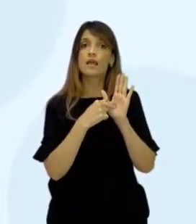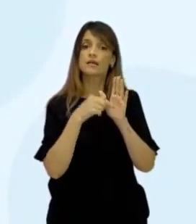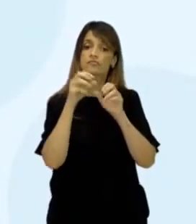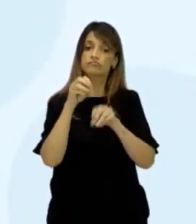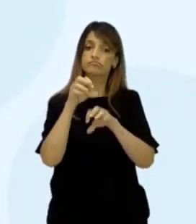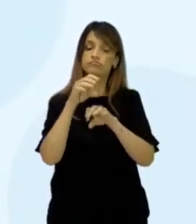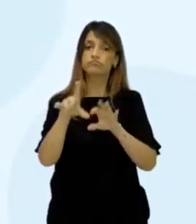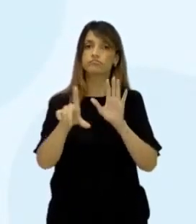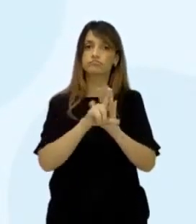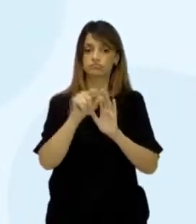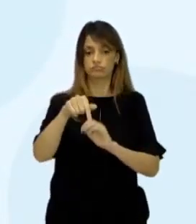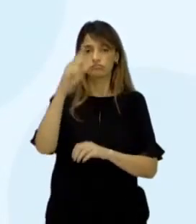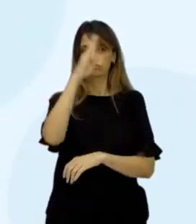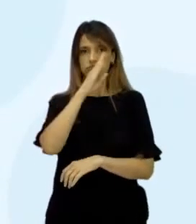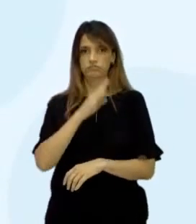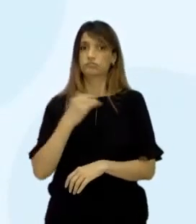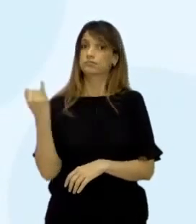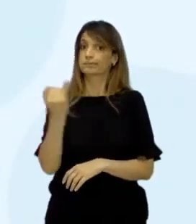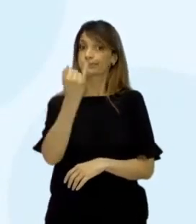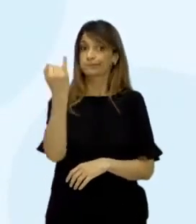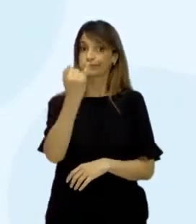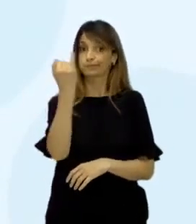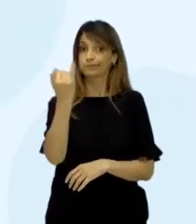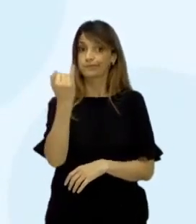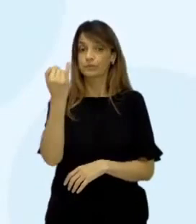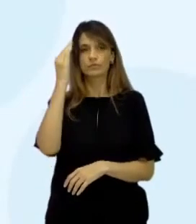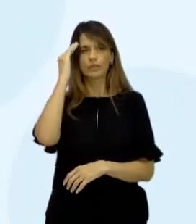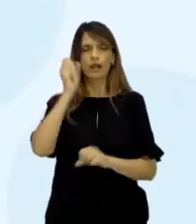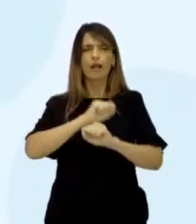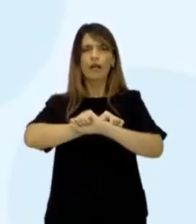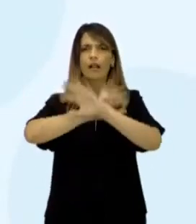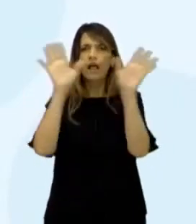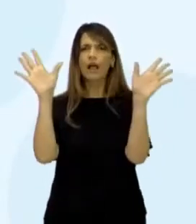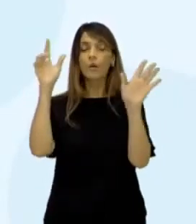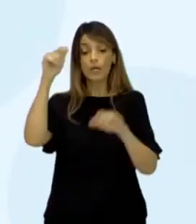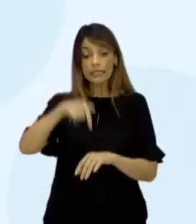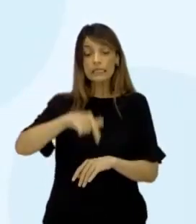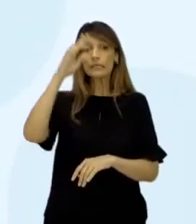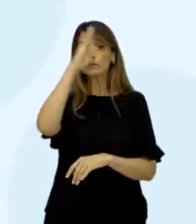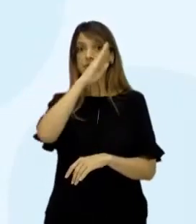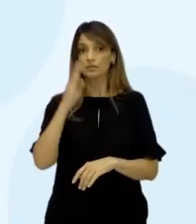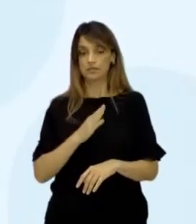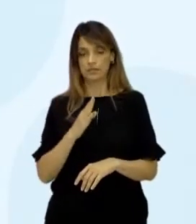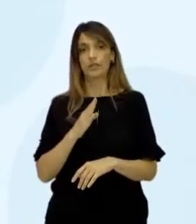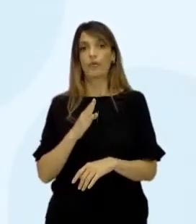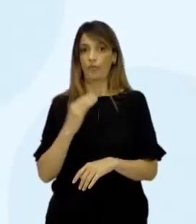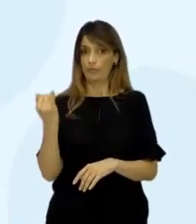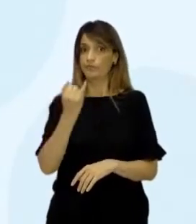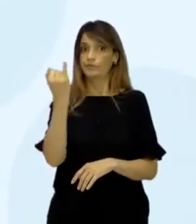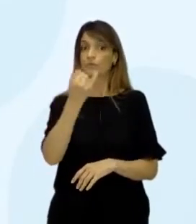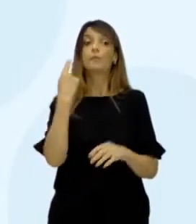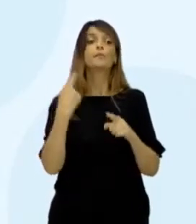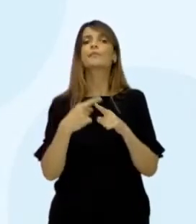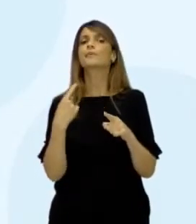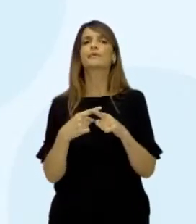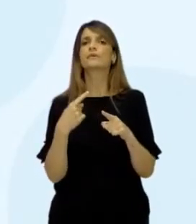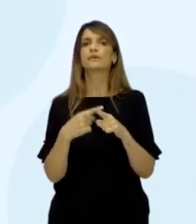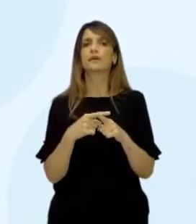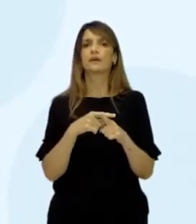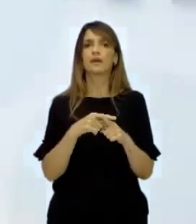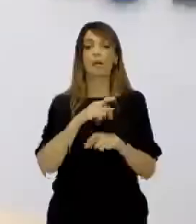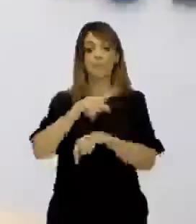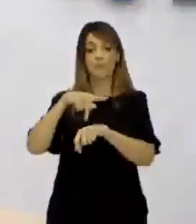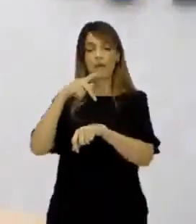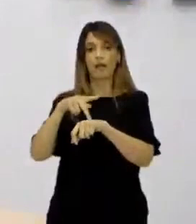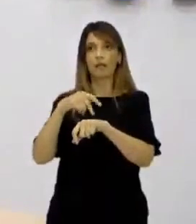Brasil. E isso é uma coisa muito importante para ficar clara, é que esse no Brasil faz muita diferença. Por quê? Porque cada país